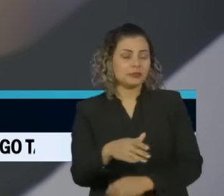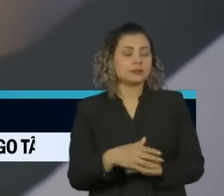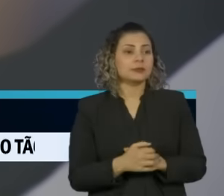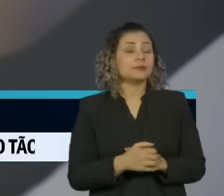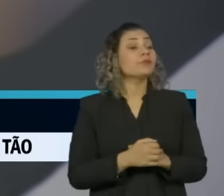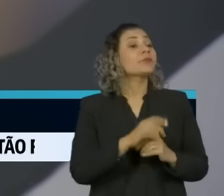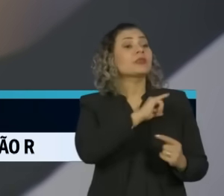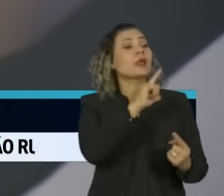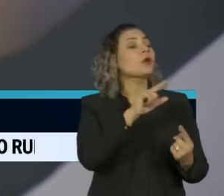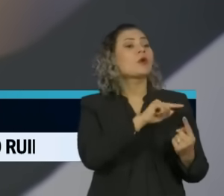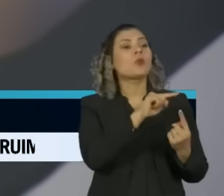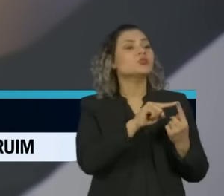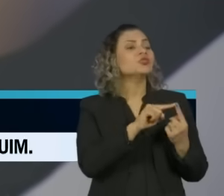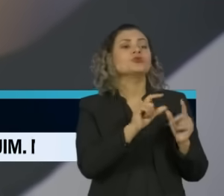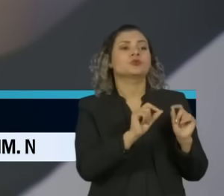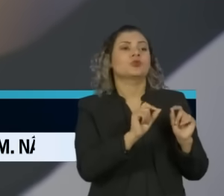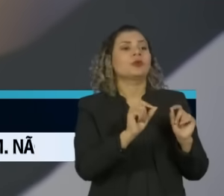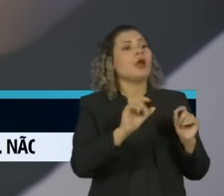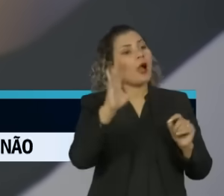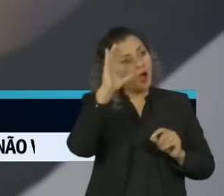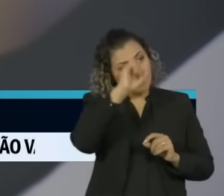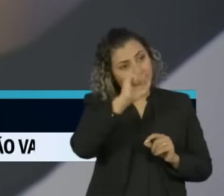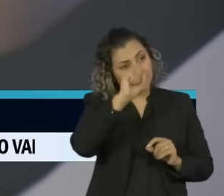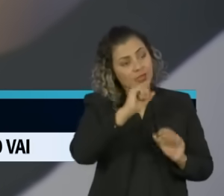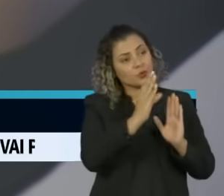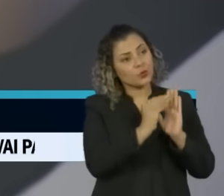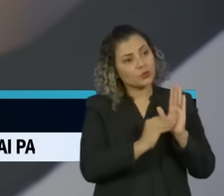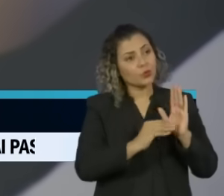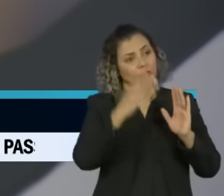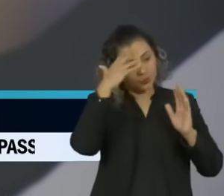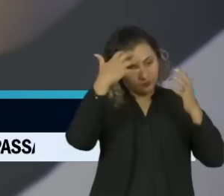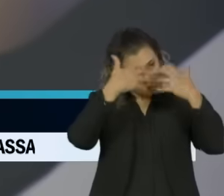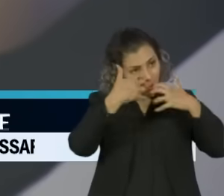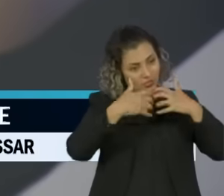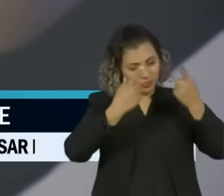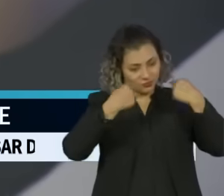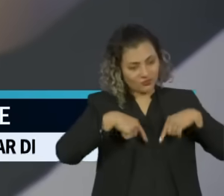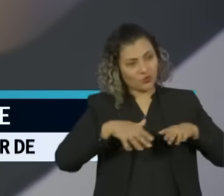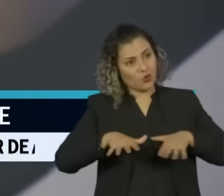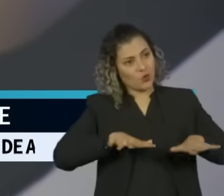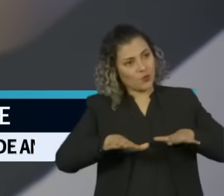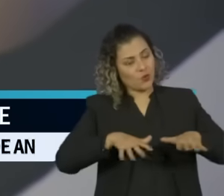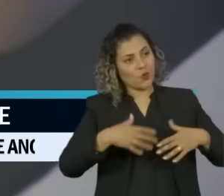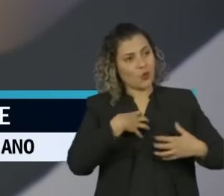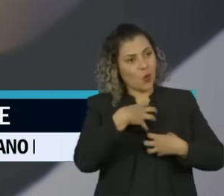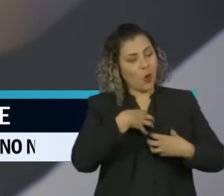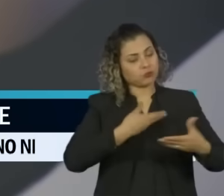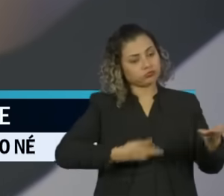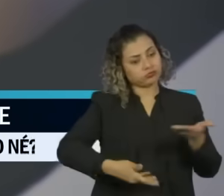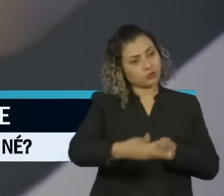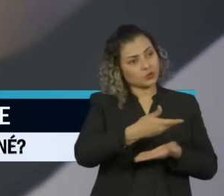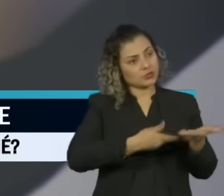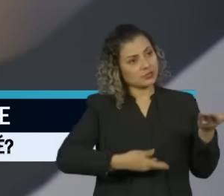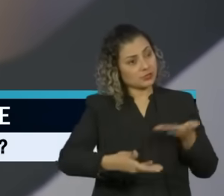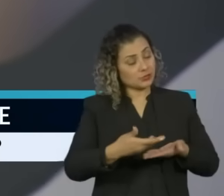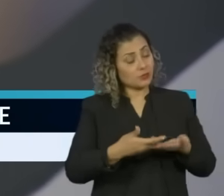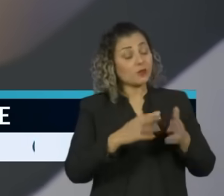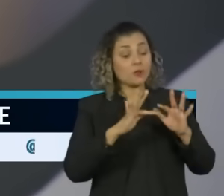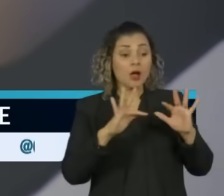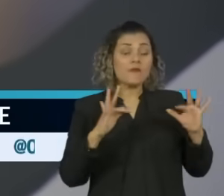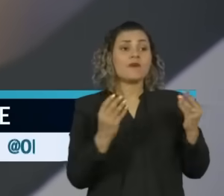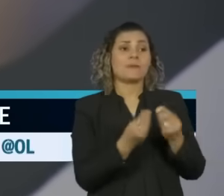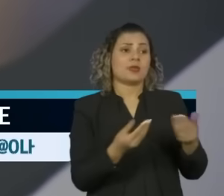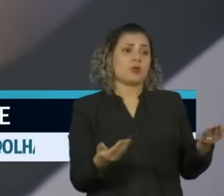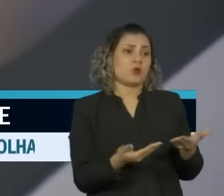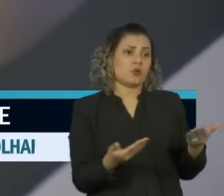tem uma função adicional ao aprendizado, desenvolvimento de conteúdos cognitivos. Você aprende socialização. As famílias, muitas vezes